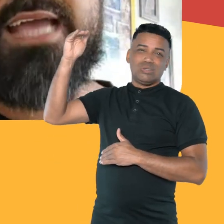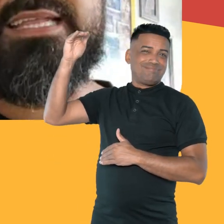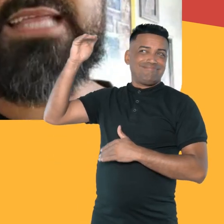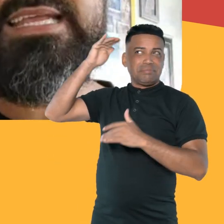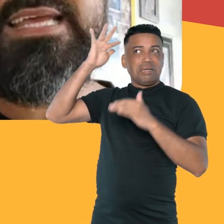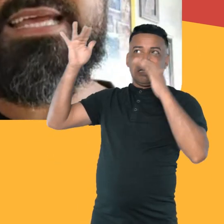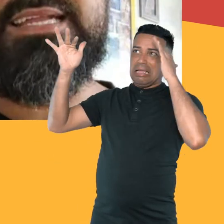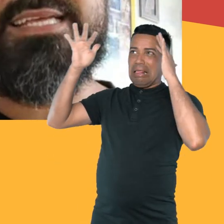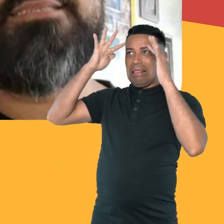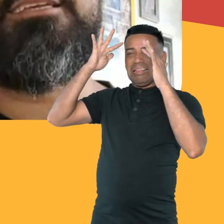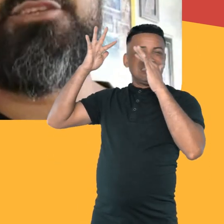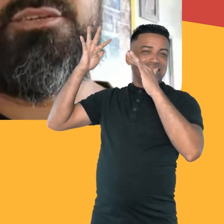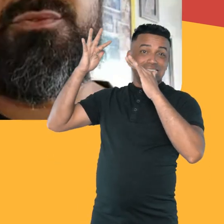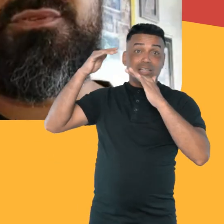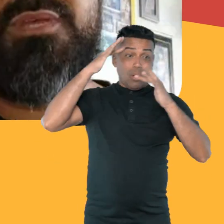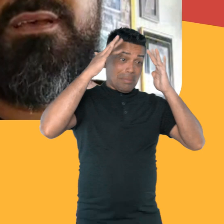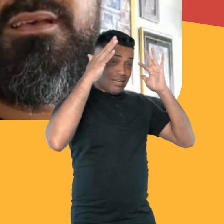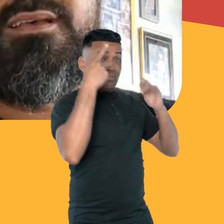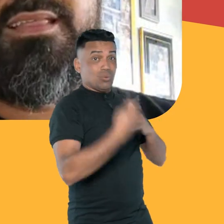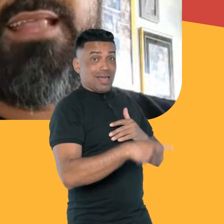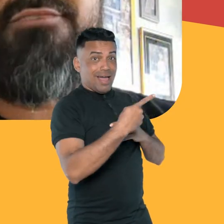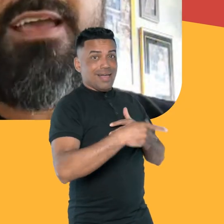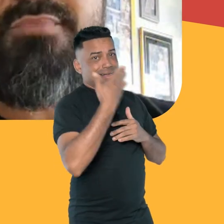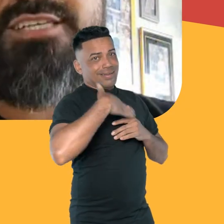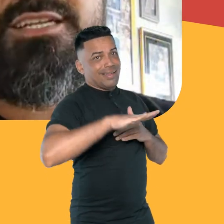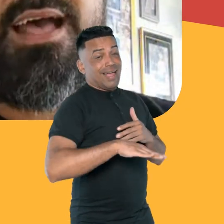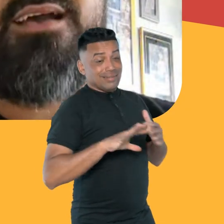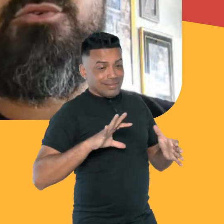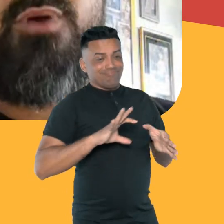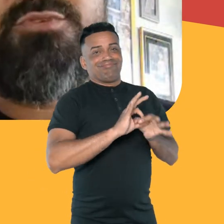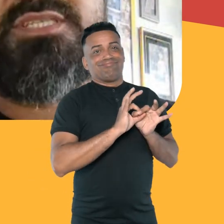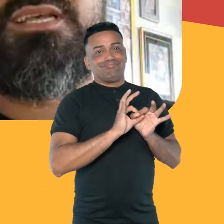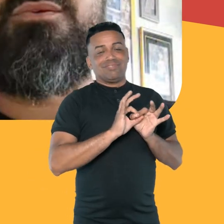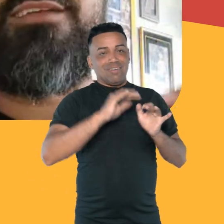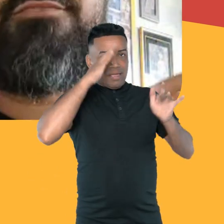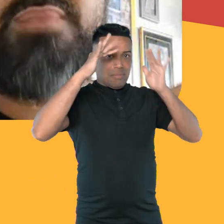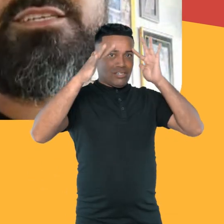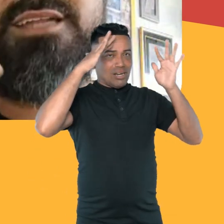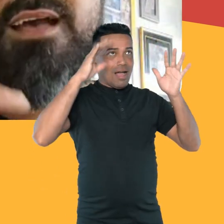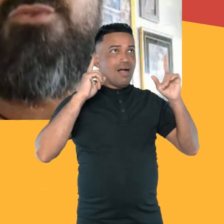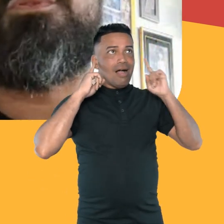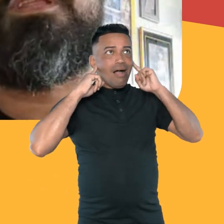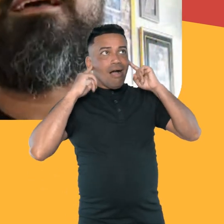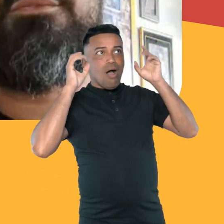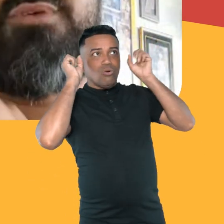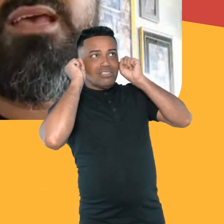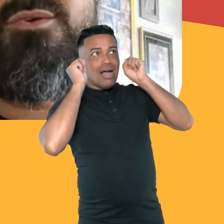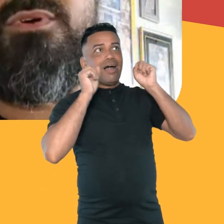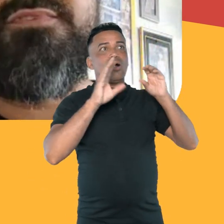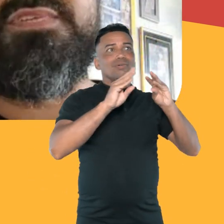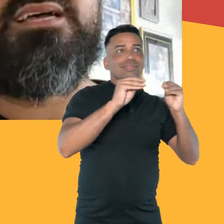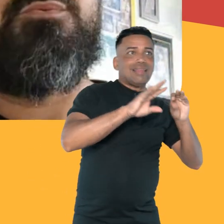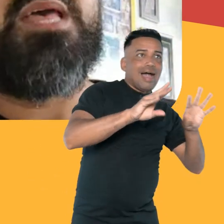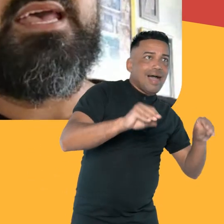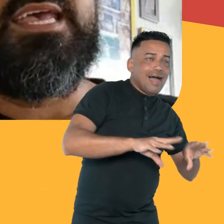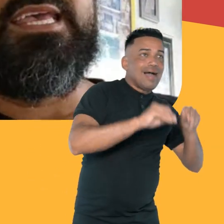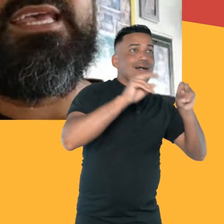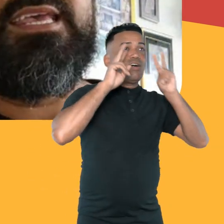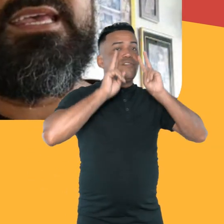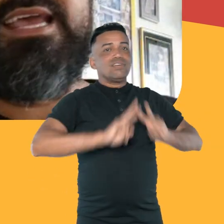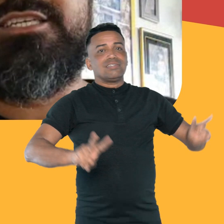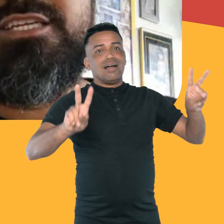criança ainda está ligada nesses sentidos, né? Ela vai imaginar com a audição, ela vai imaginar com o tato, com a